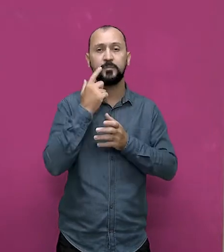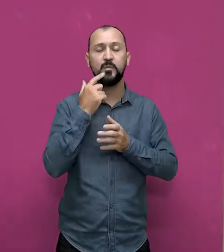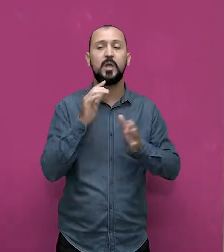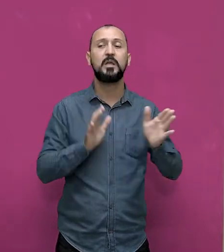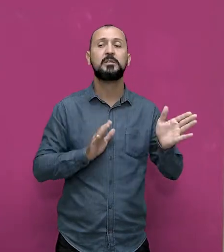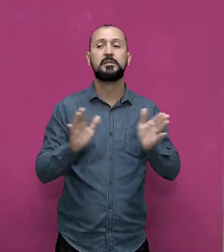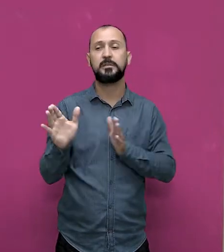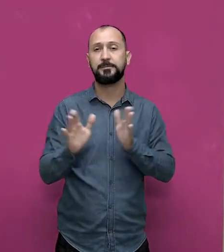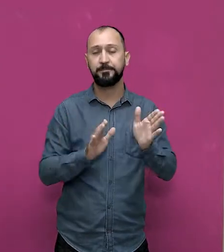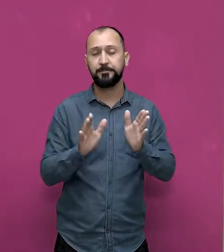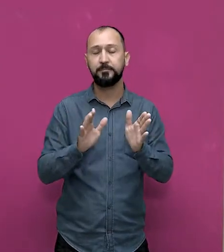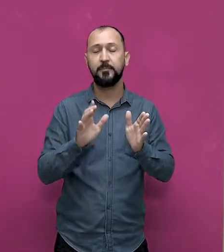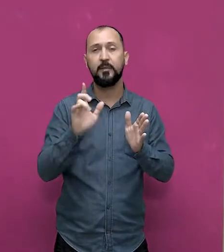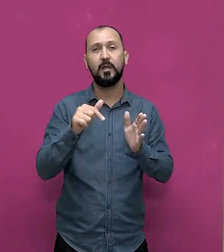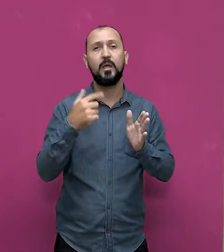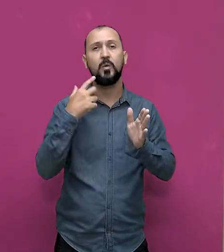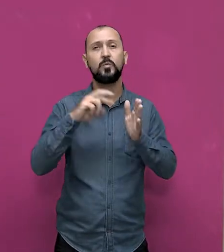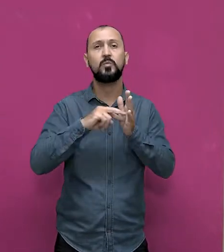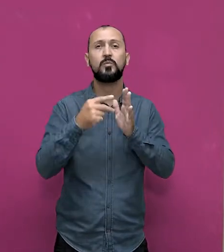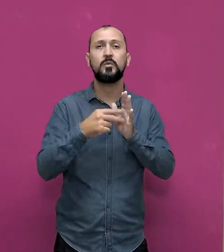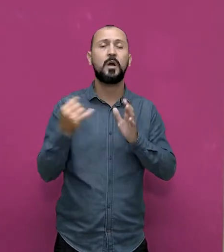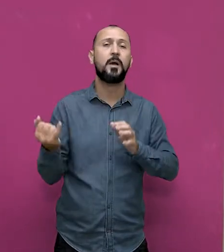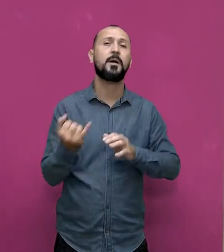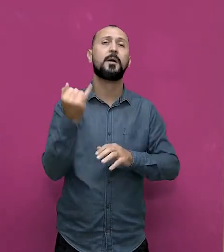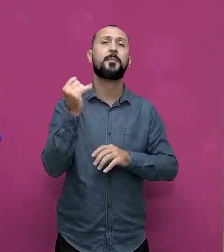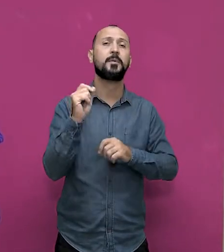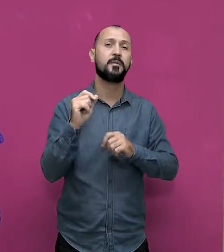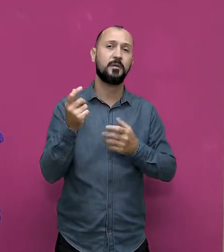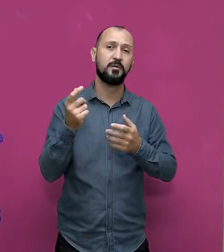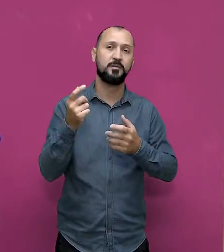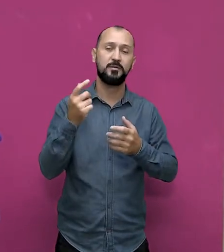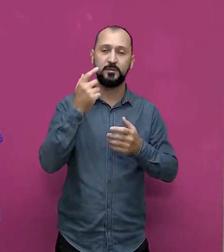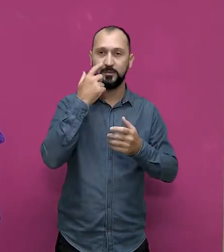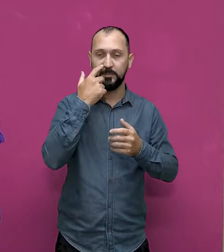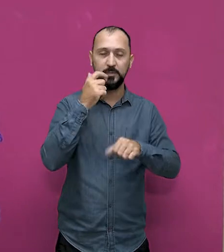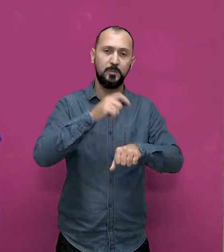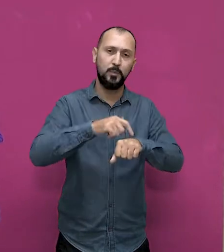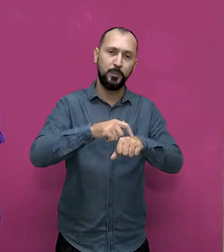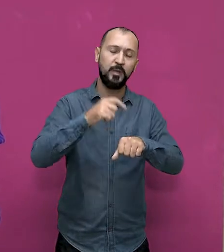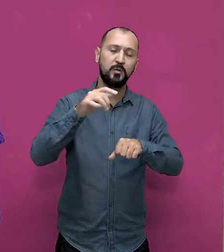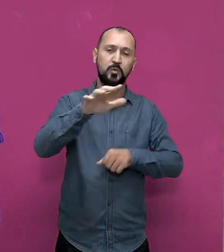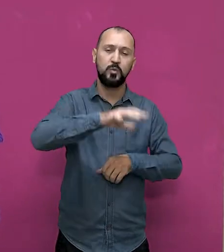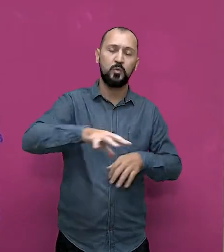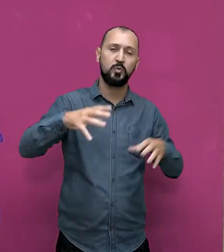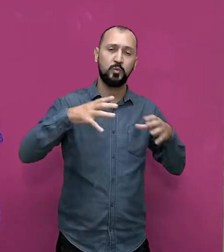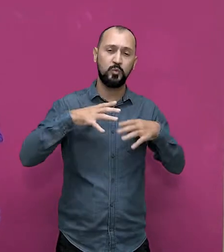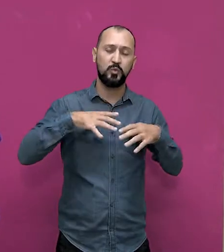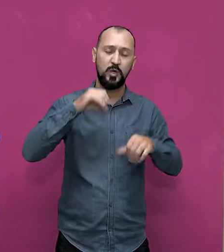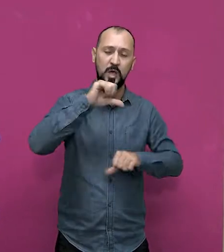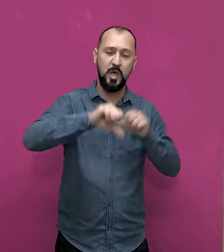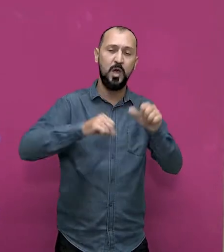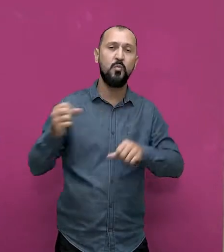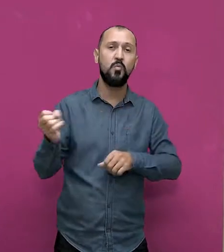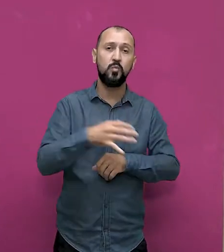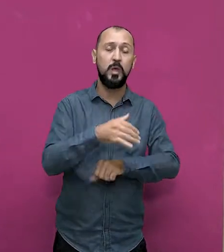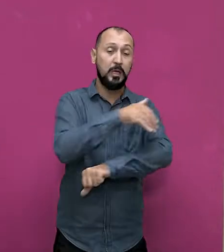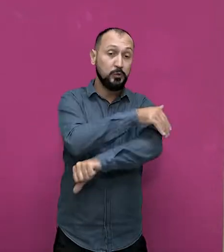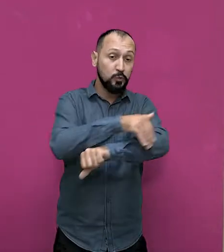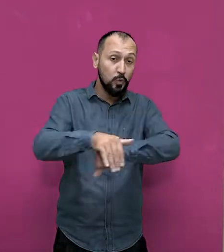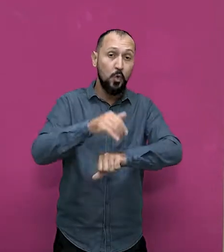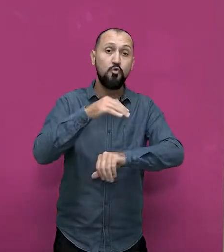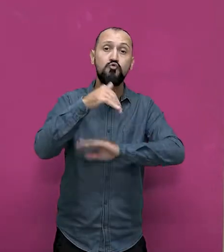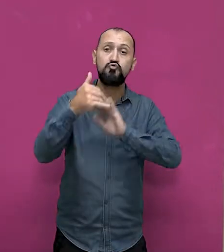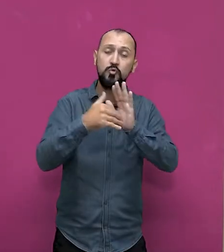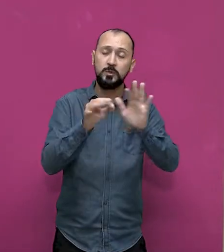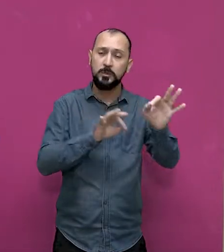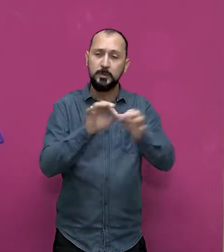a questão da acessibilidade talvez seja uma das questões mais importantes dessa revitalização toda. Todas as vias